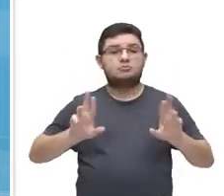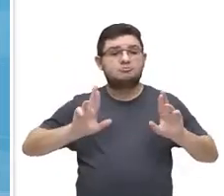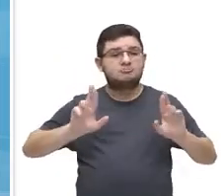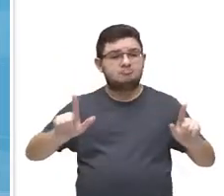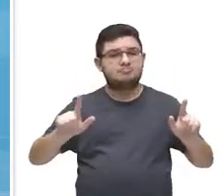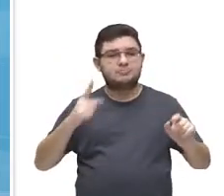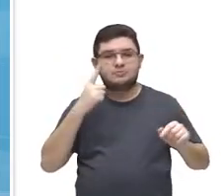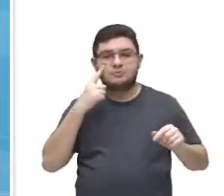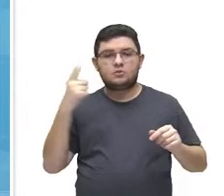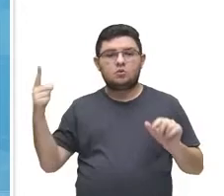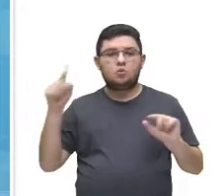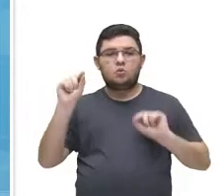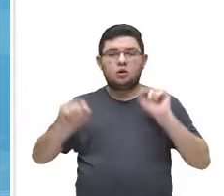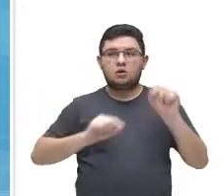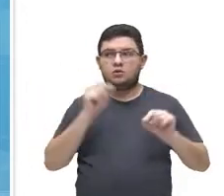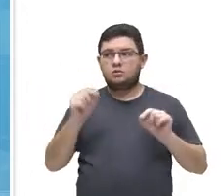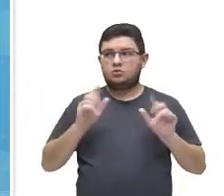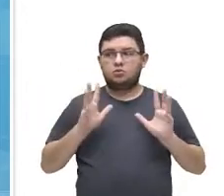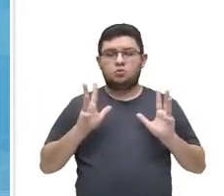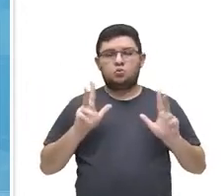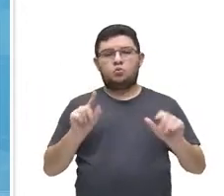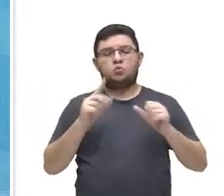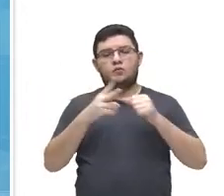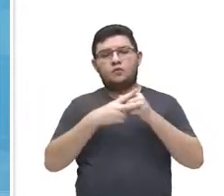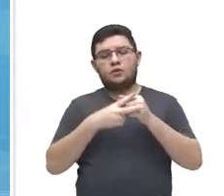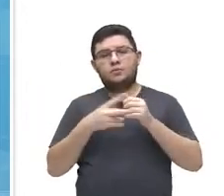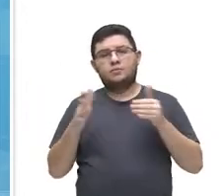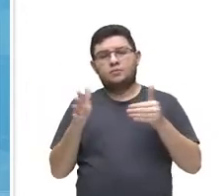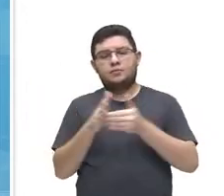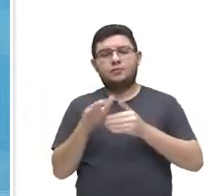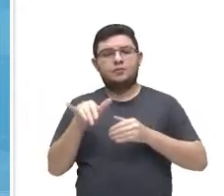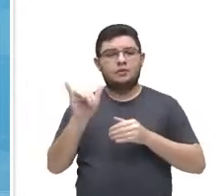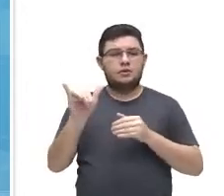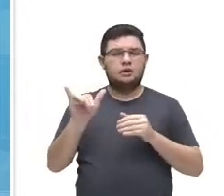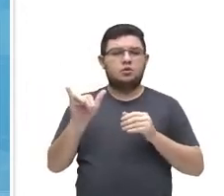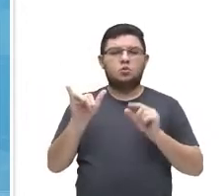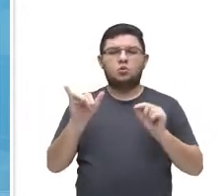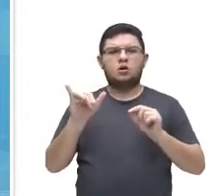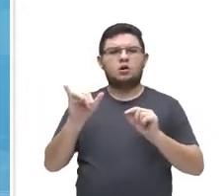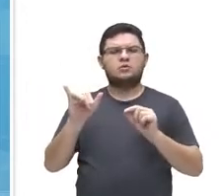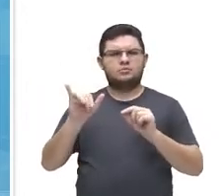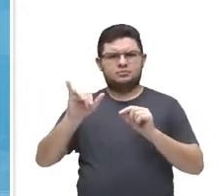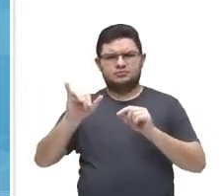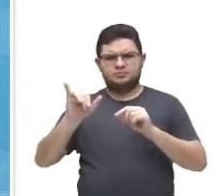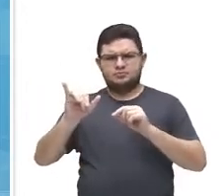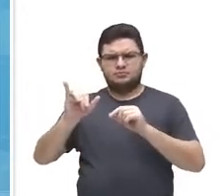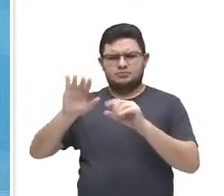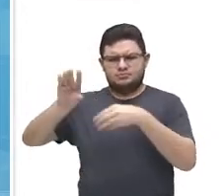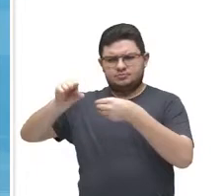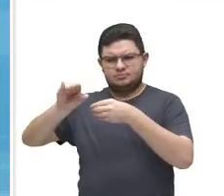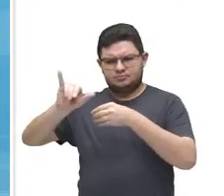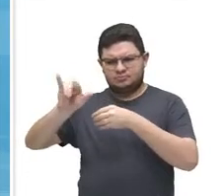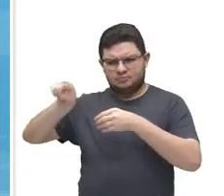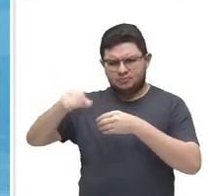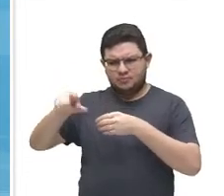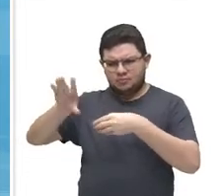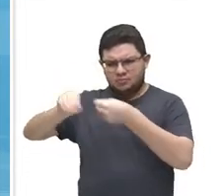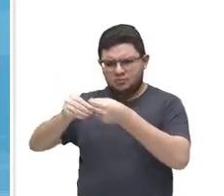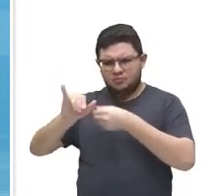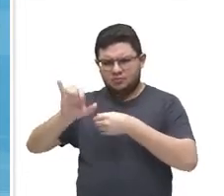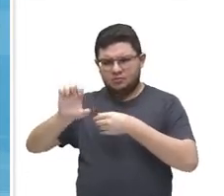todos os verbos terminados em Y, eu substituo o Y por IS. A exceção é se esse verbo terminado em